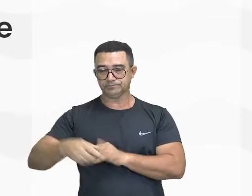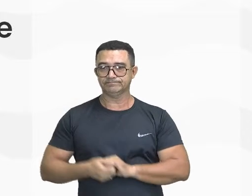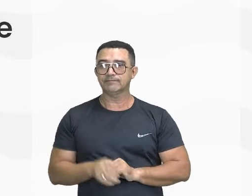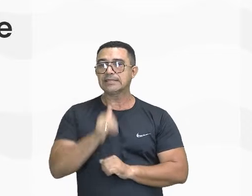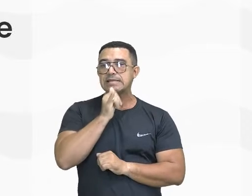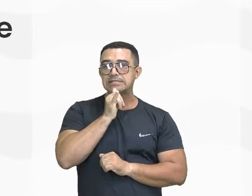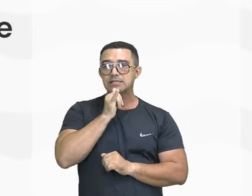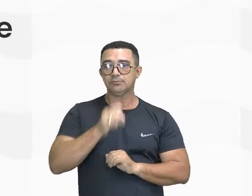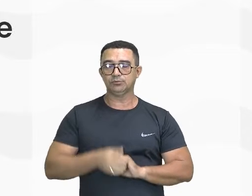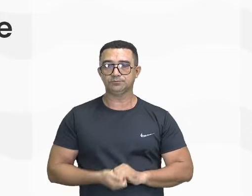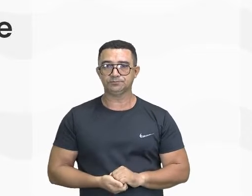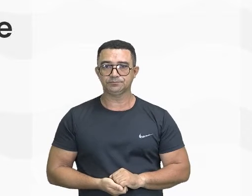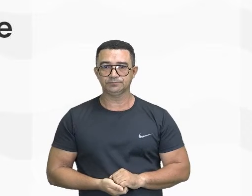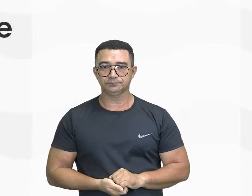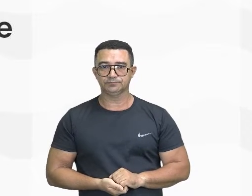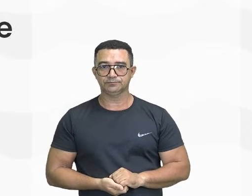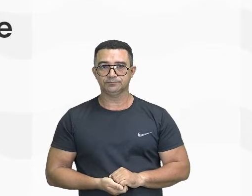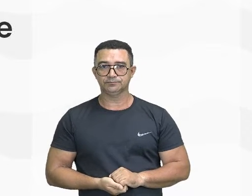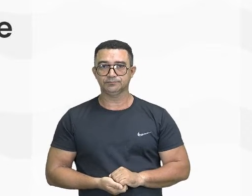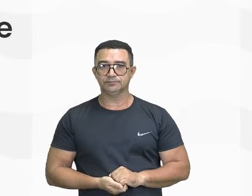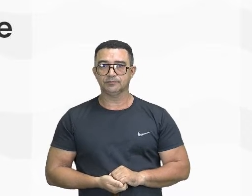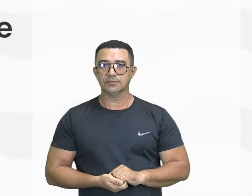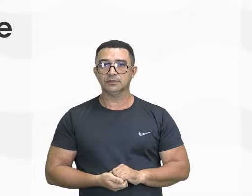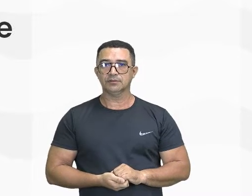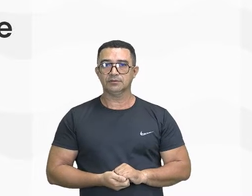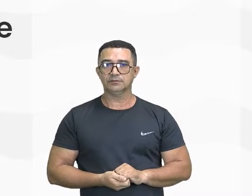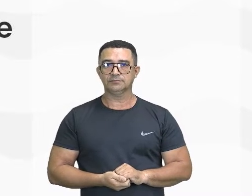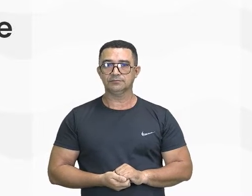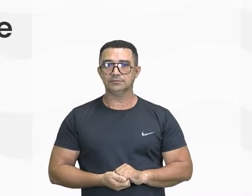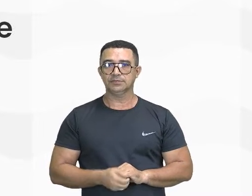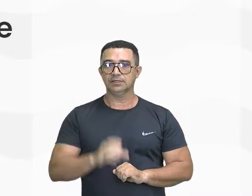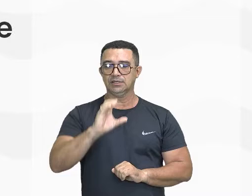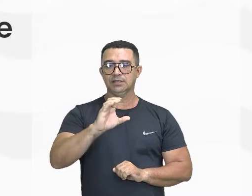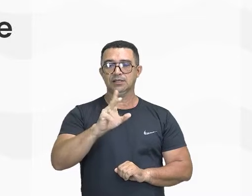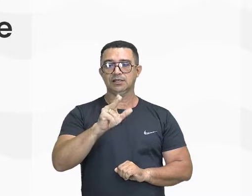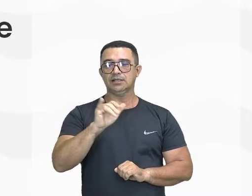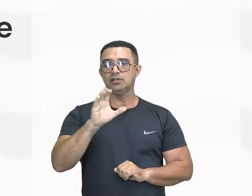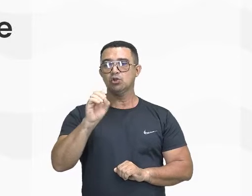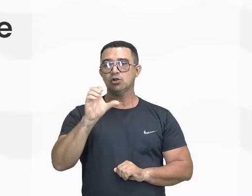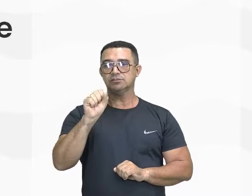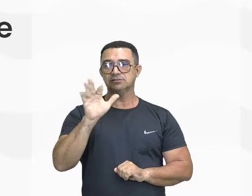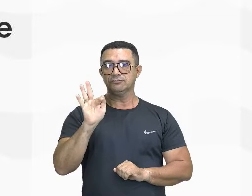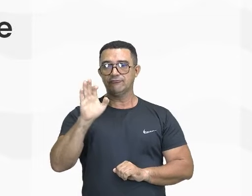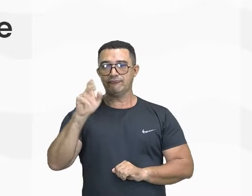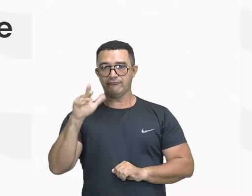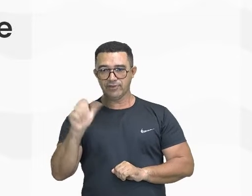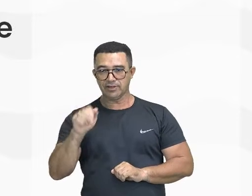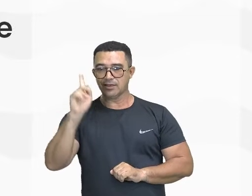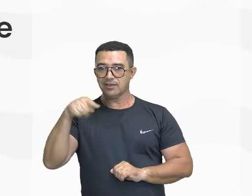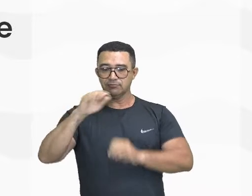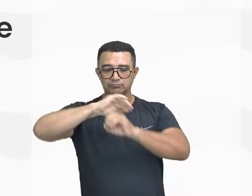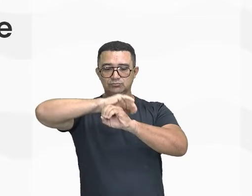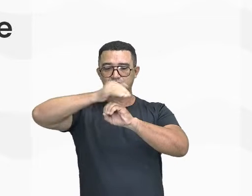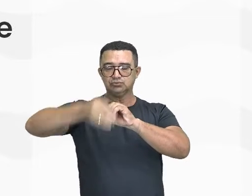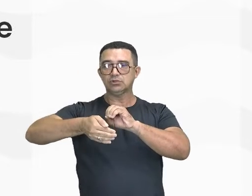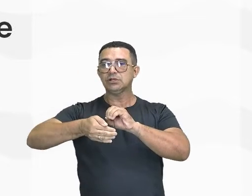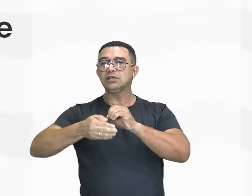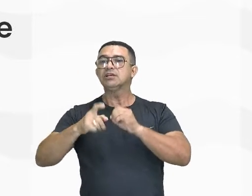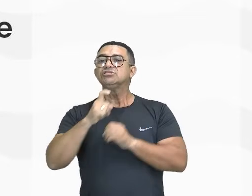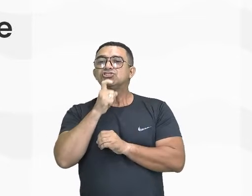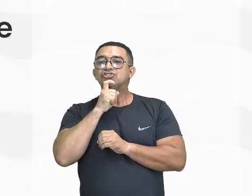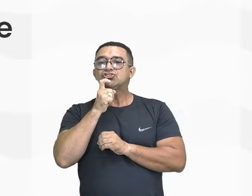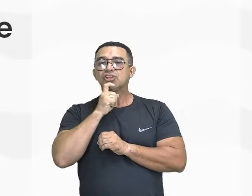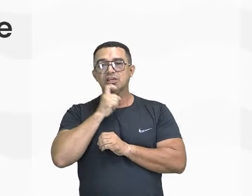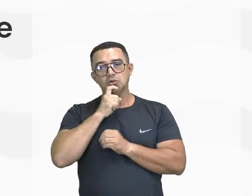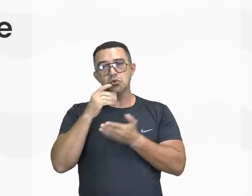um exemplo aí, olha só. A criosfera está ligada a essa cobertura de gelo que tem aqui no nosso planeta,